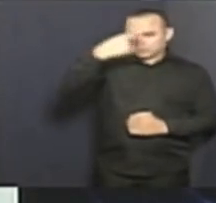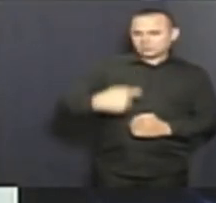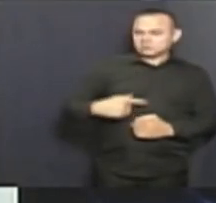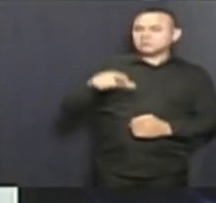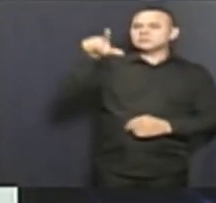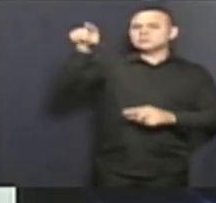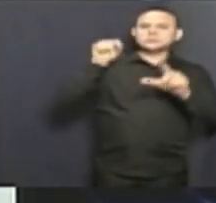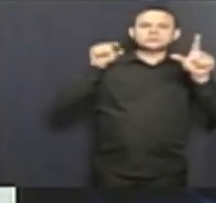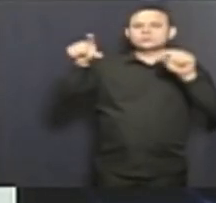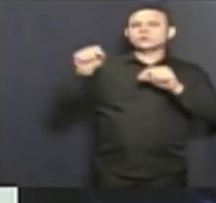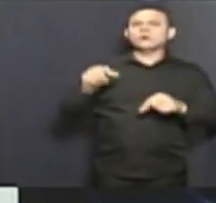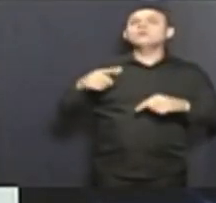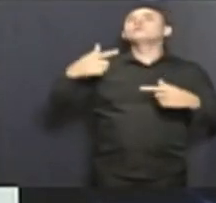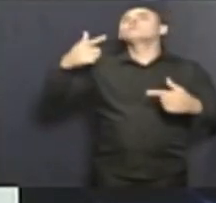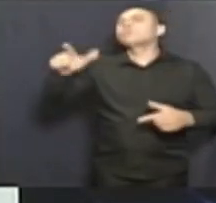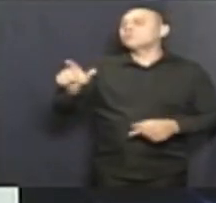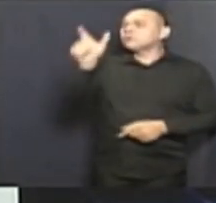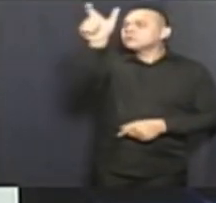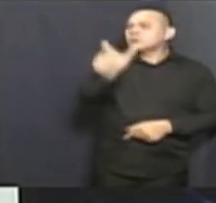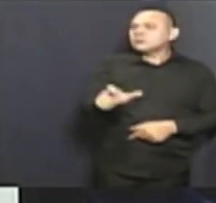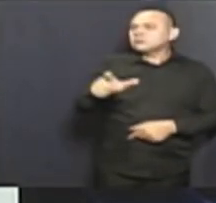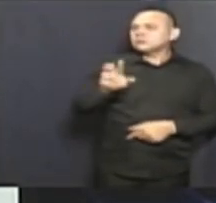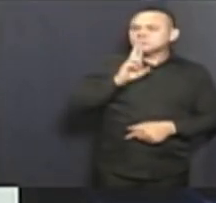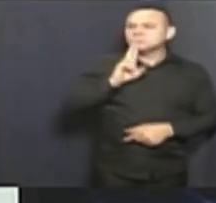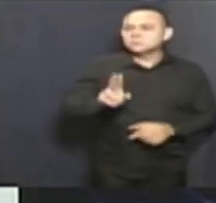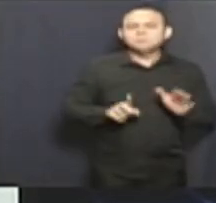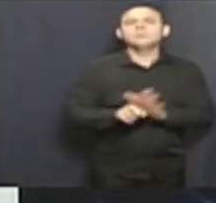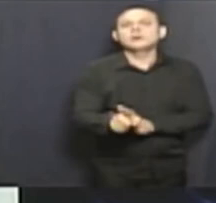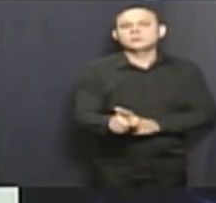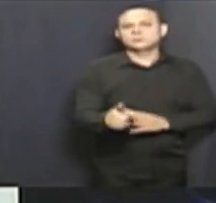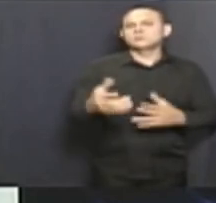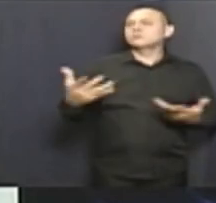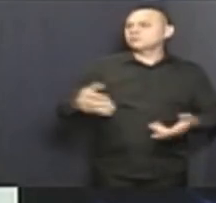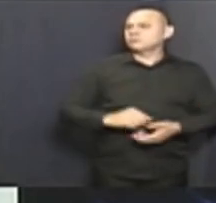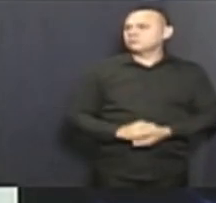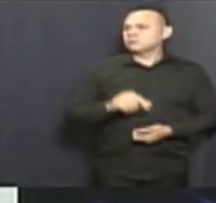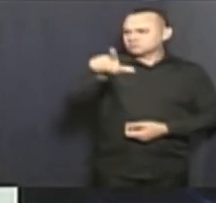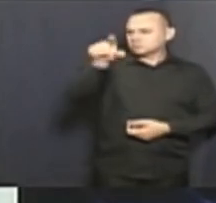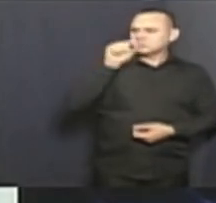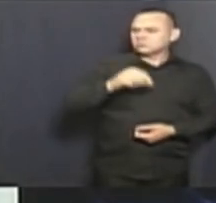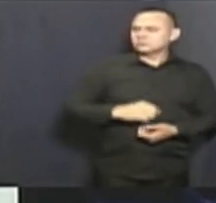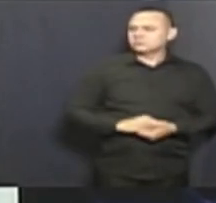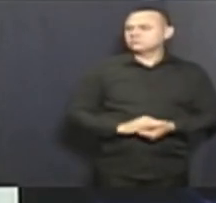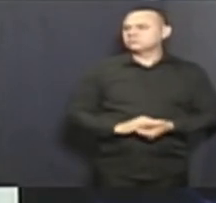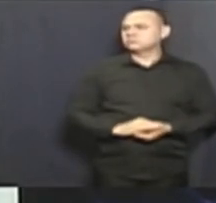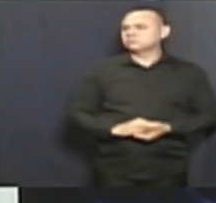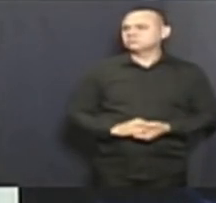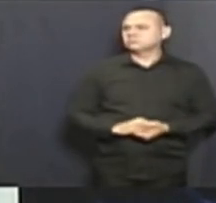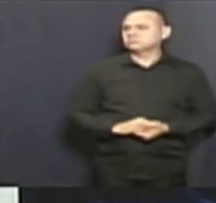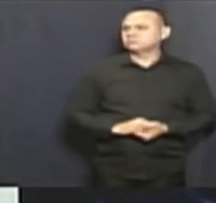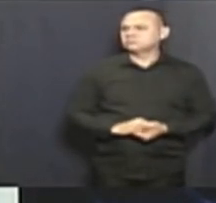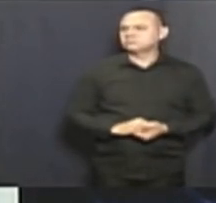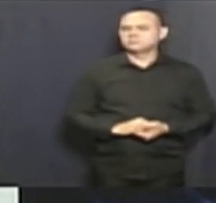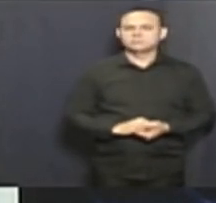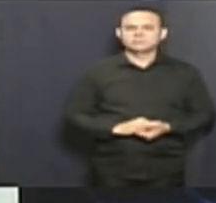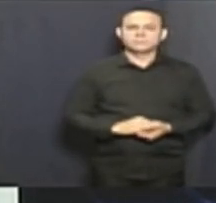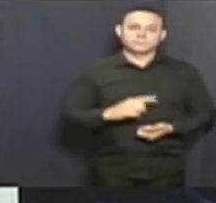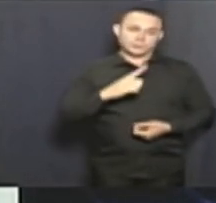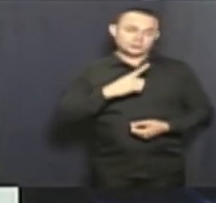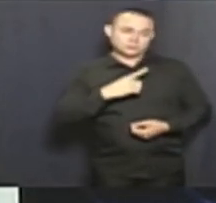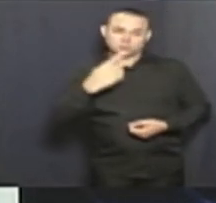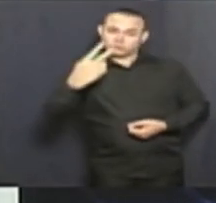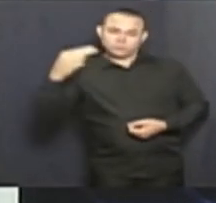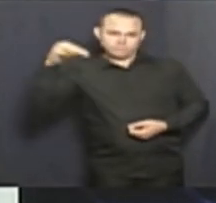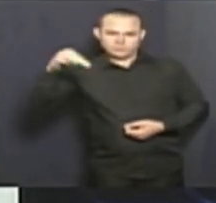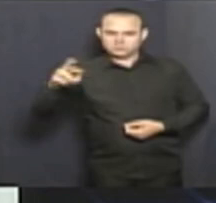a sua pergunta seguindo as regras essas bases da democracia vamos lá então você tem dois minutos pra